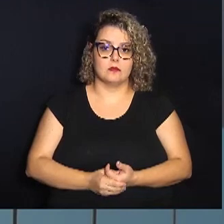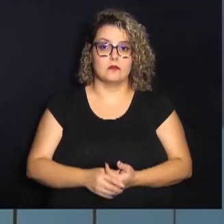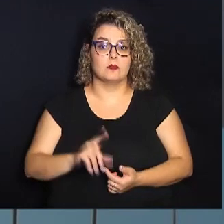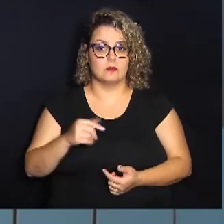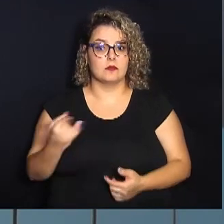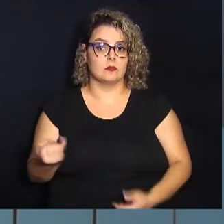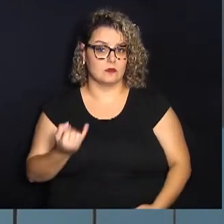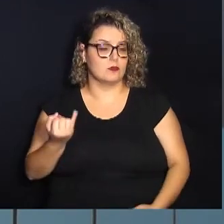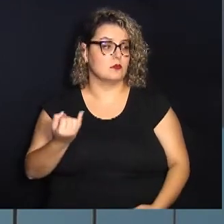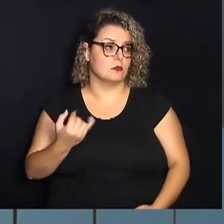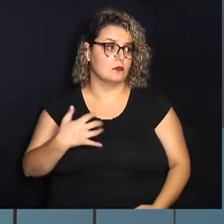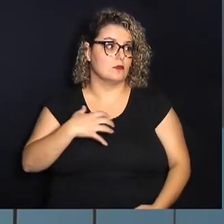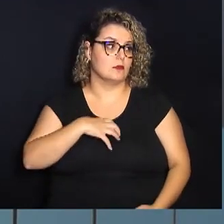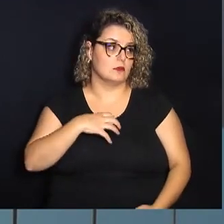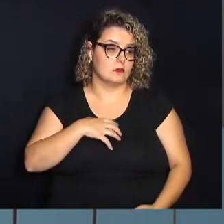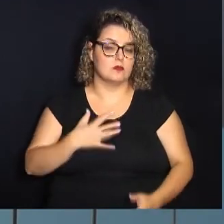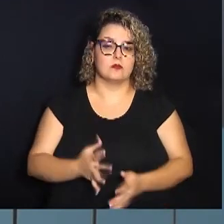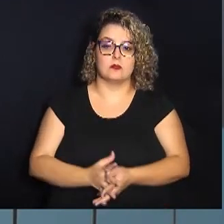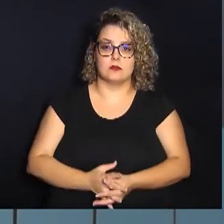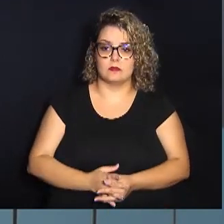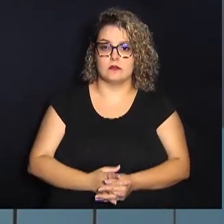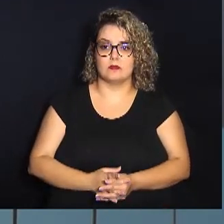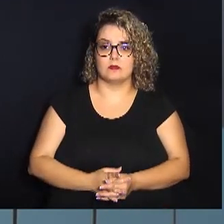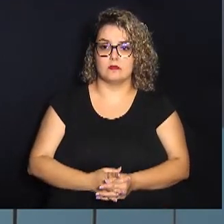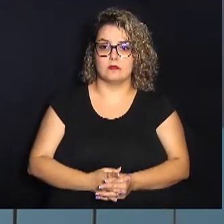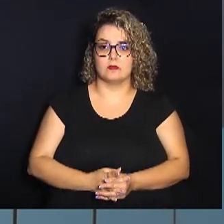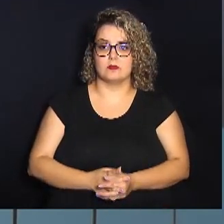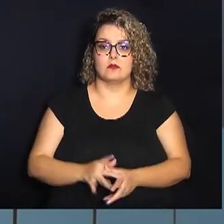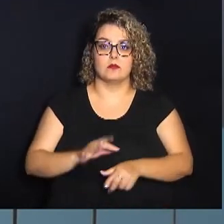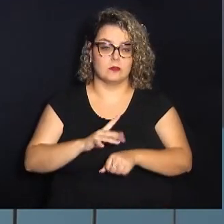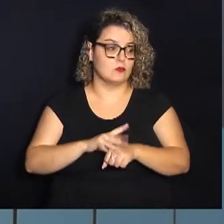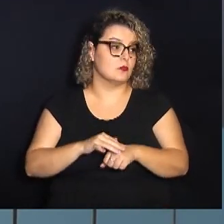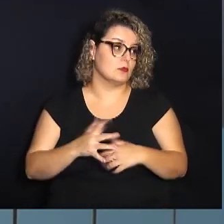próprio manejo da doença.